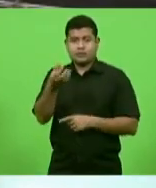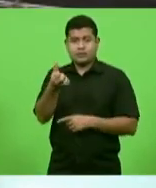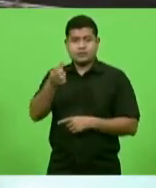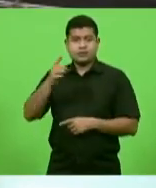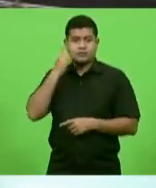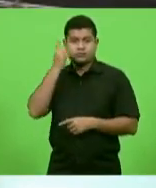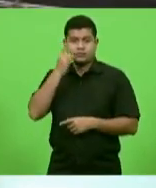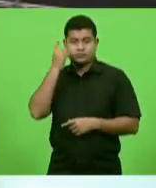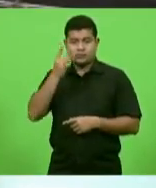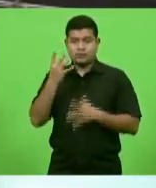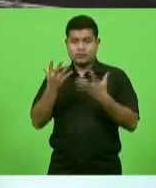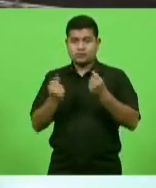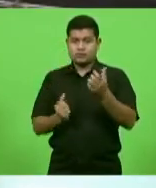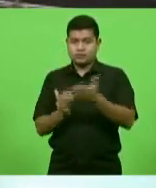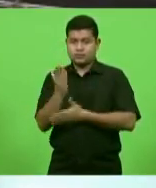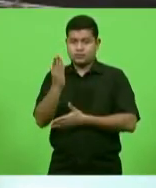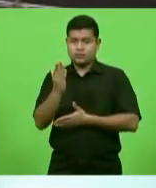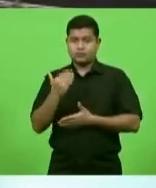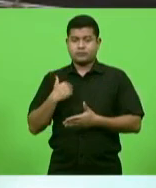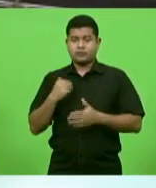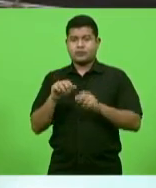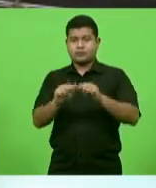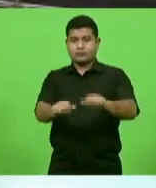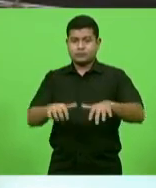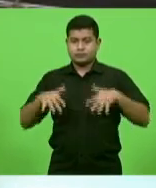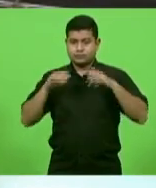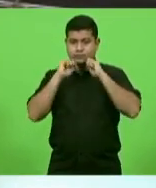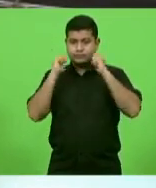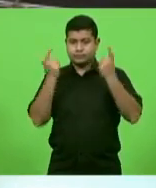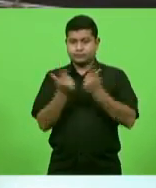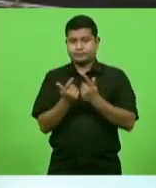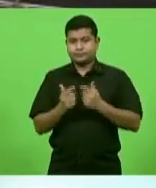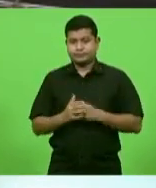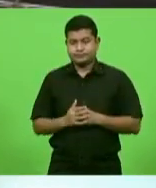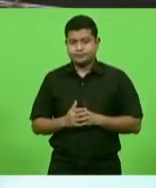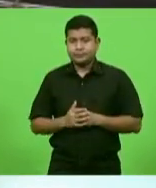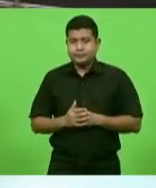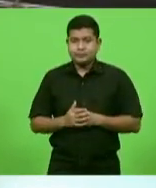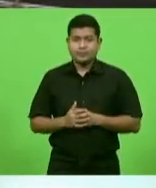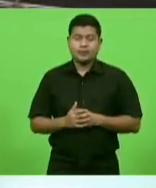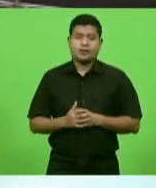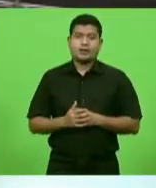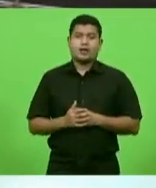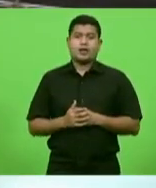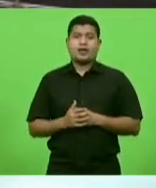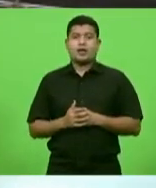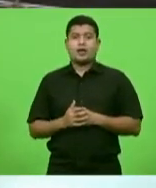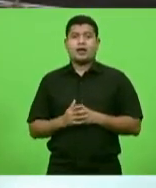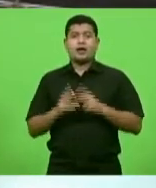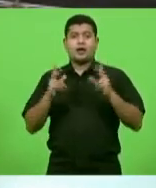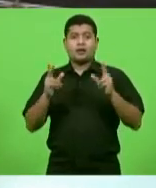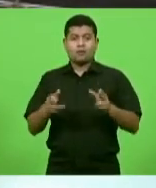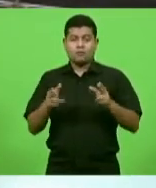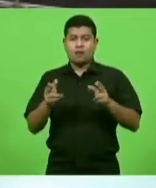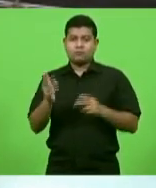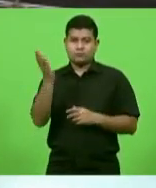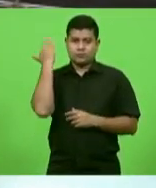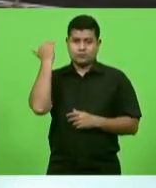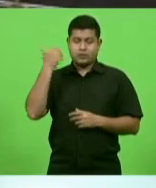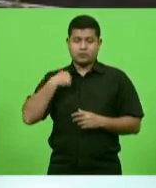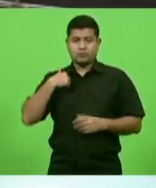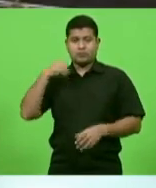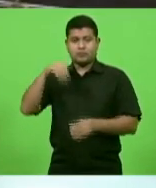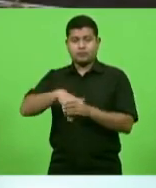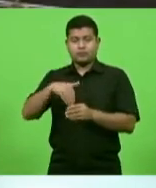deputados no plenário da Assembleia assim como naquela ocasião meu voto E